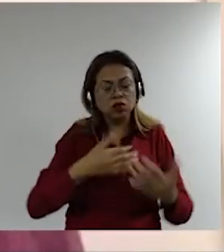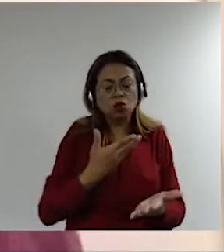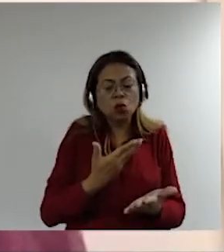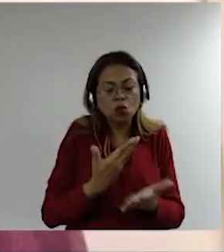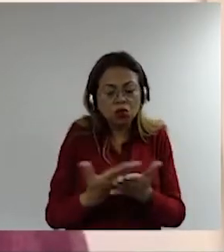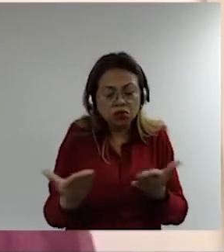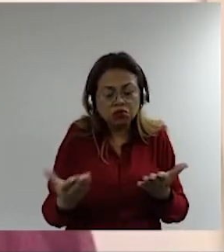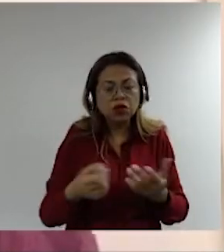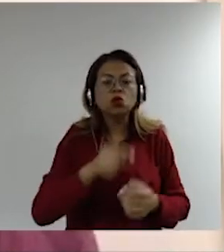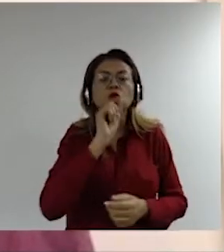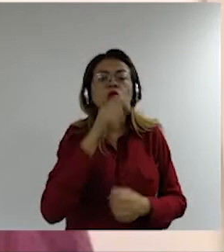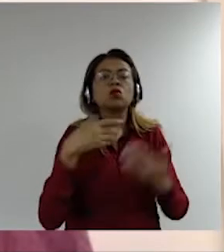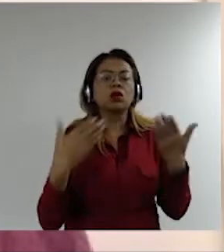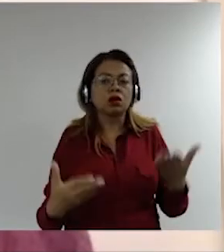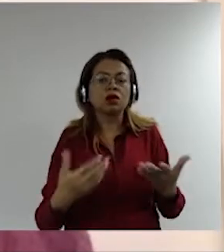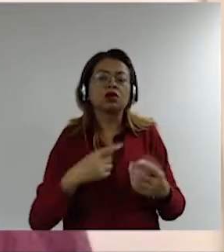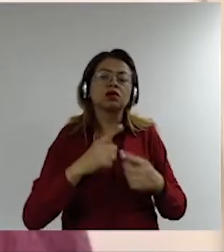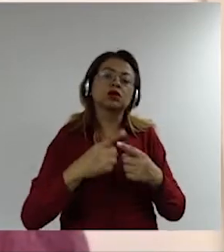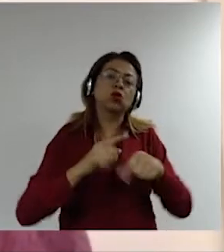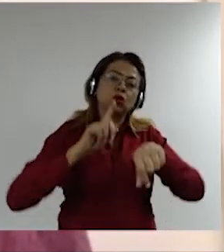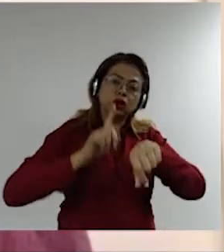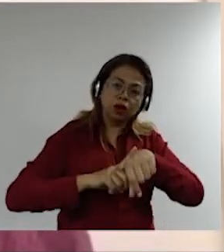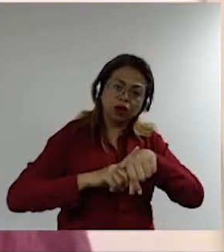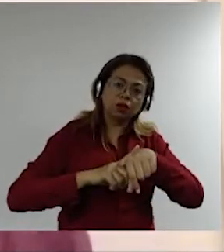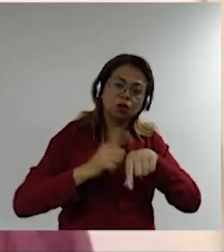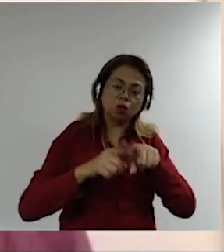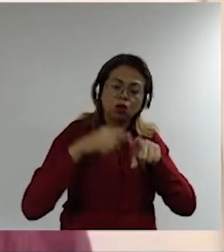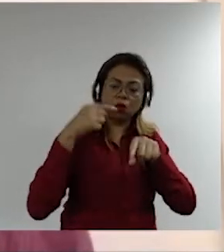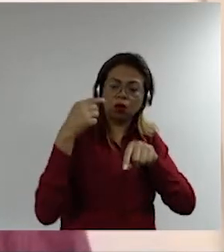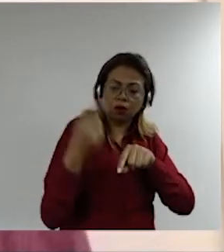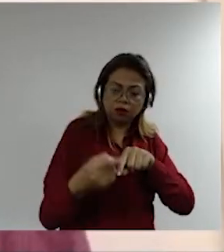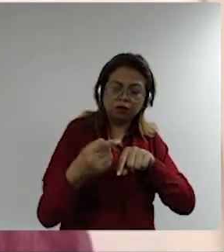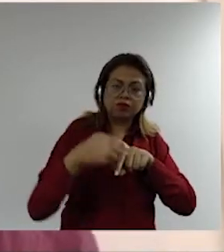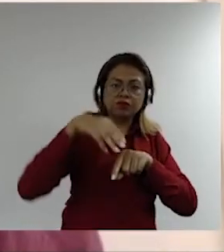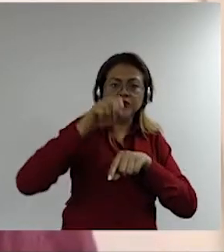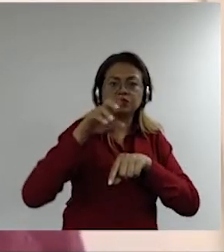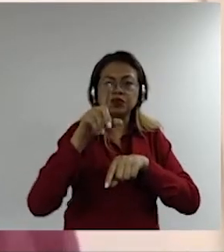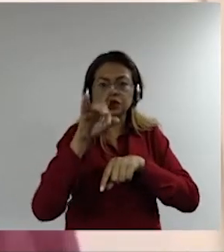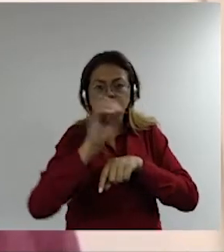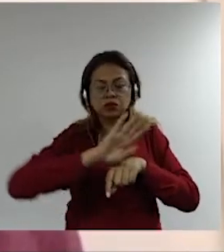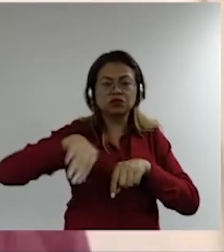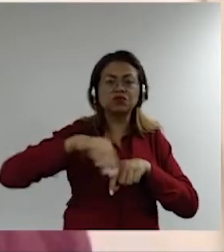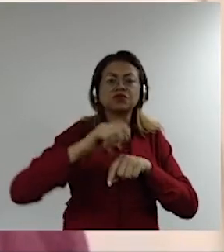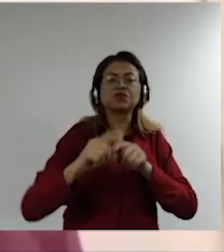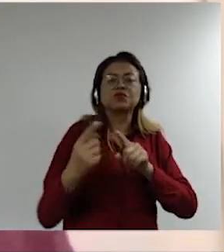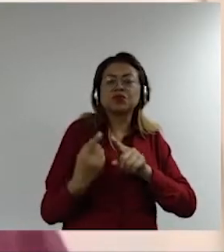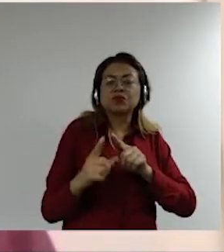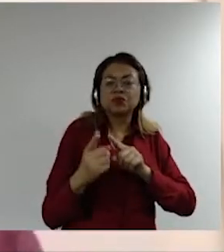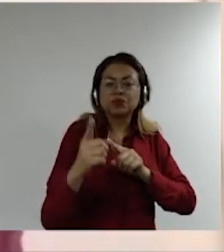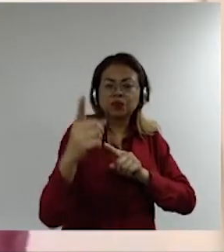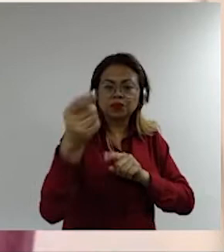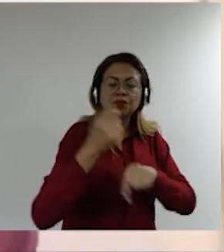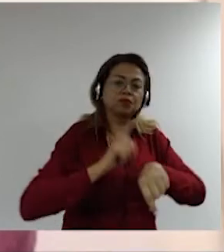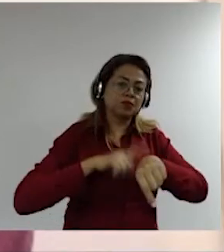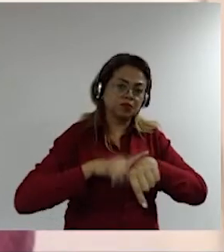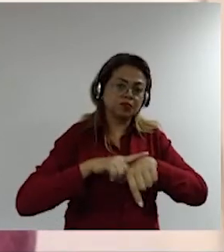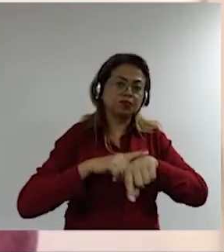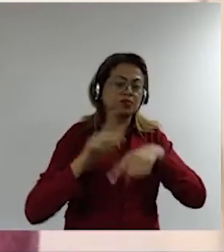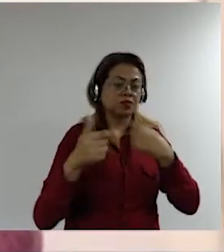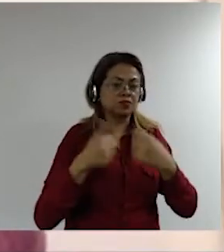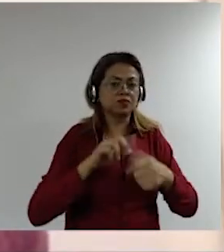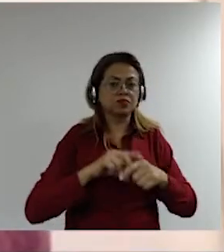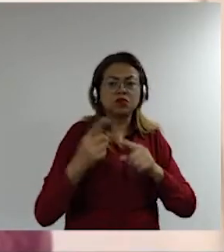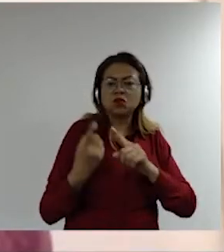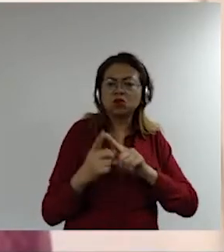curto prazo, no médio prazo e no longo prazo. No longo prazo, não é quem perde mais. Quem perde mais são as